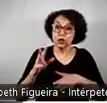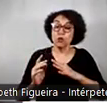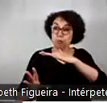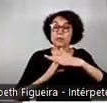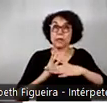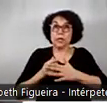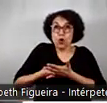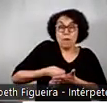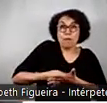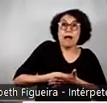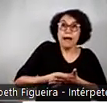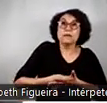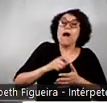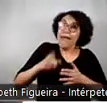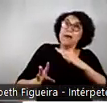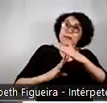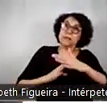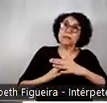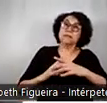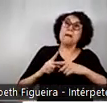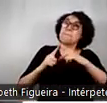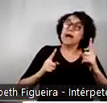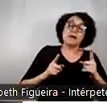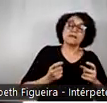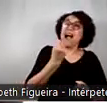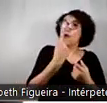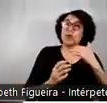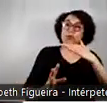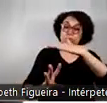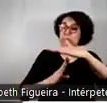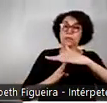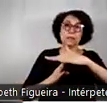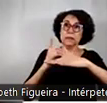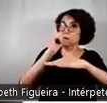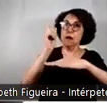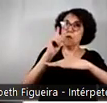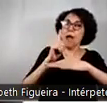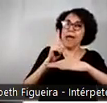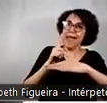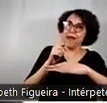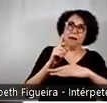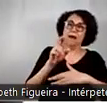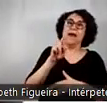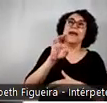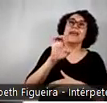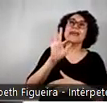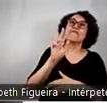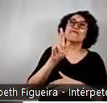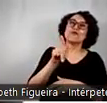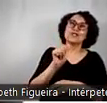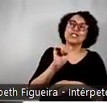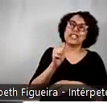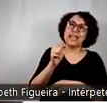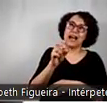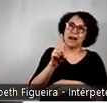conceito jurídico de uma proteção internacional que surge lá em 1951, né, na Convenção de Genebra, para